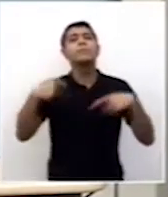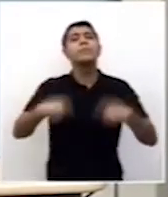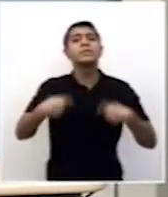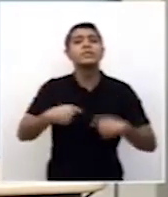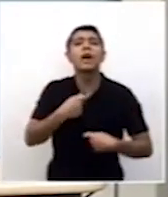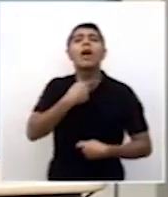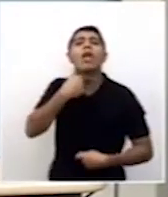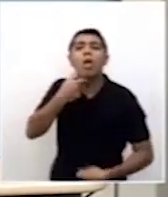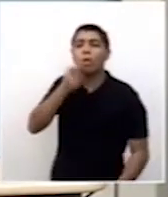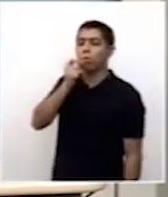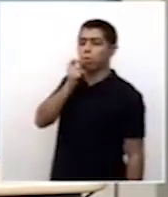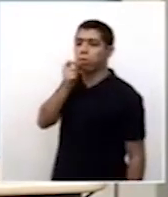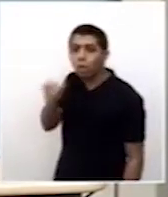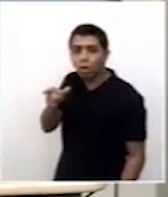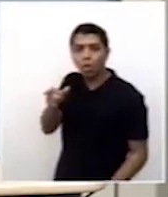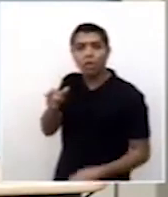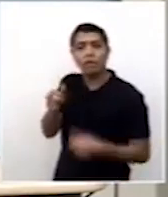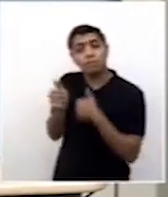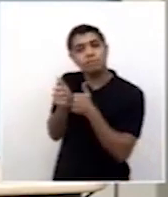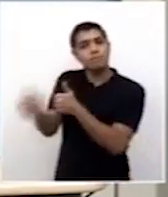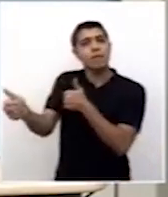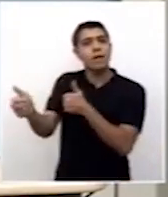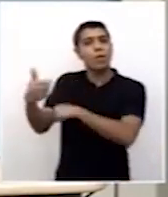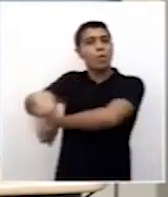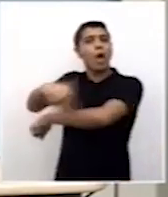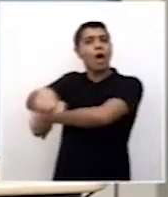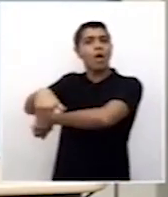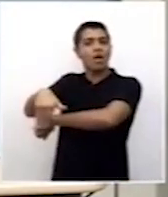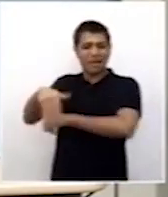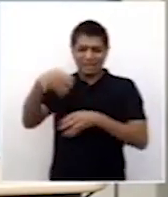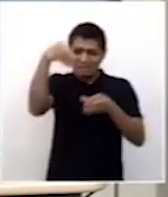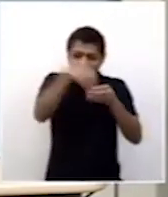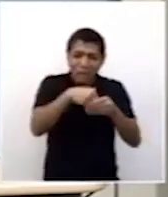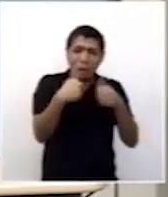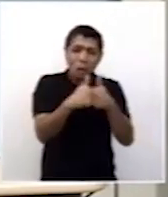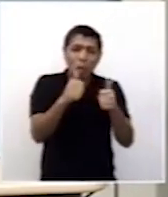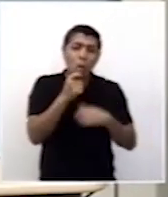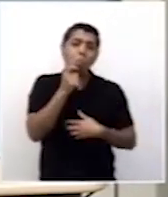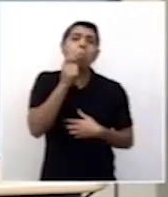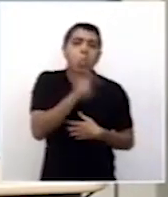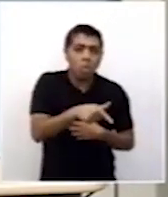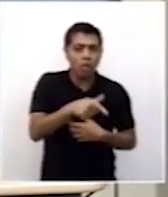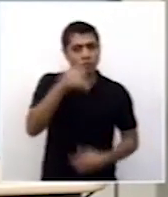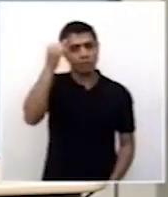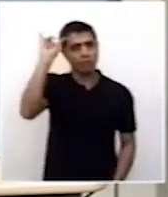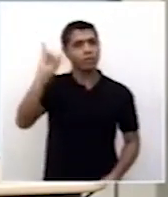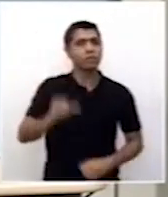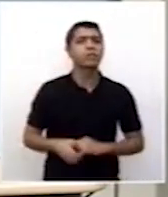de o fazerem no próprio bonde. Artigo 3º.